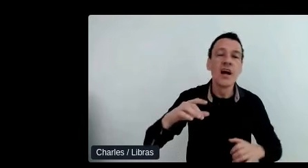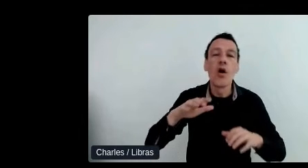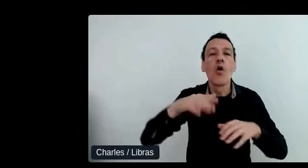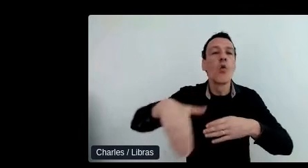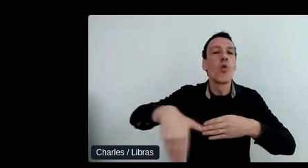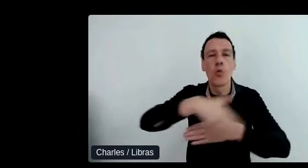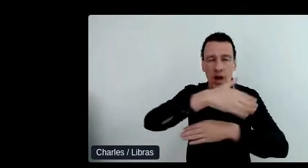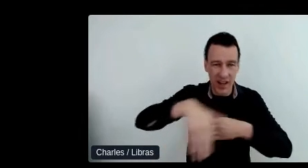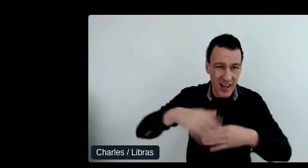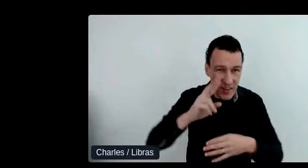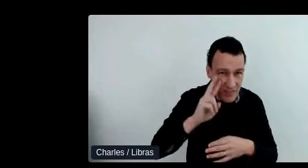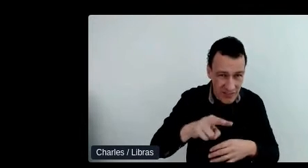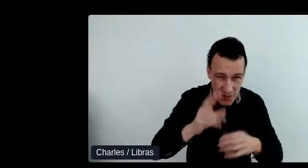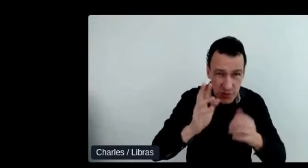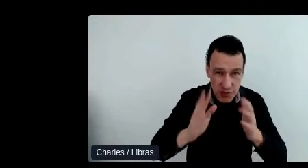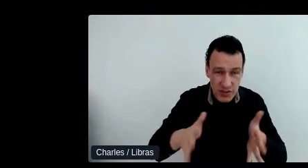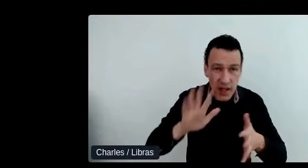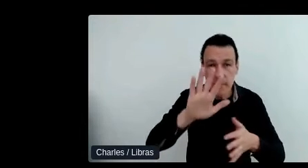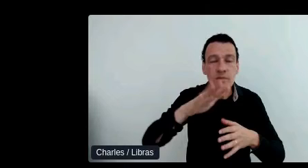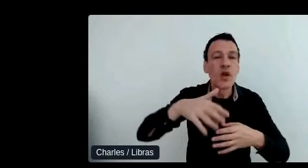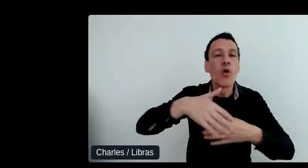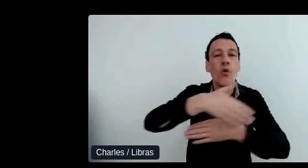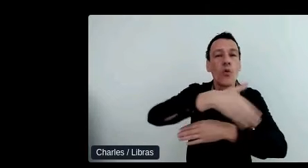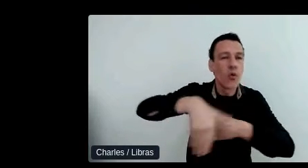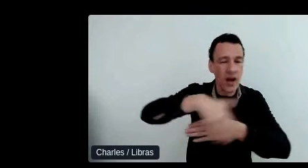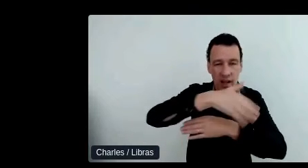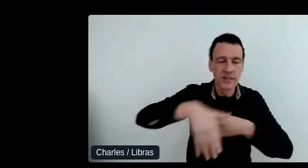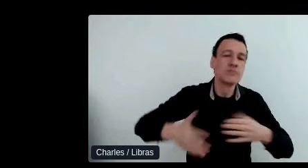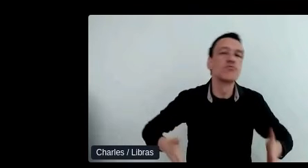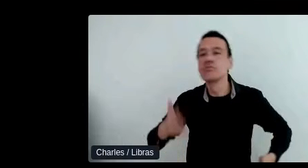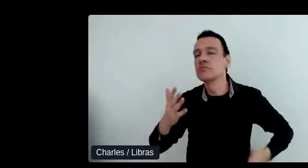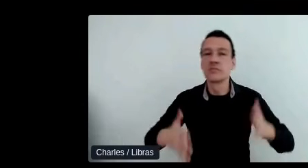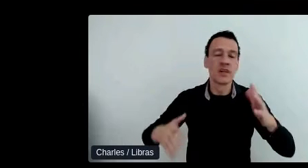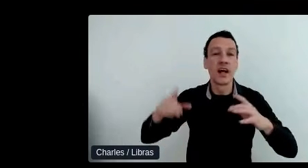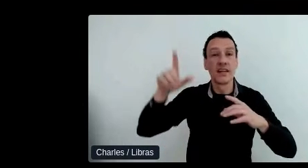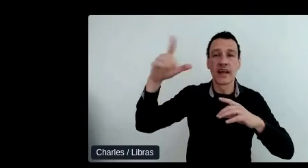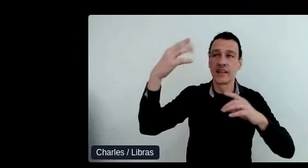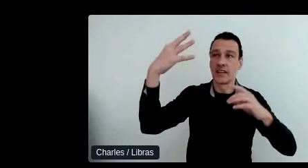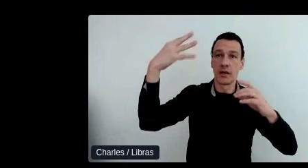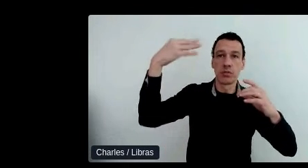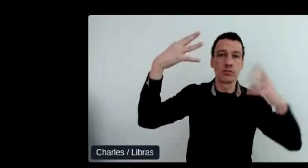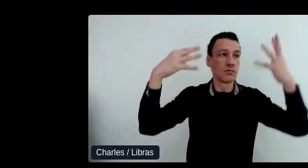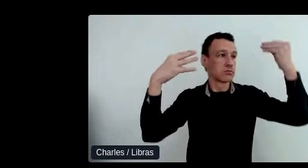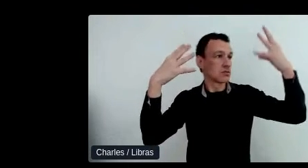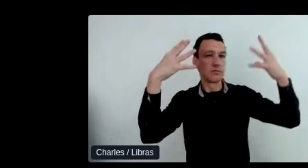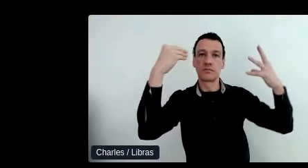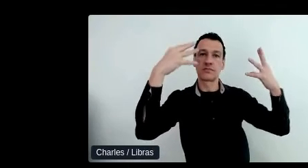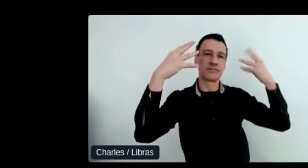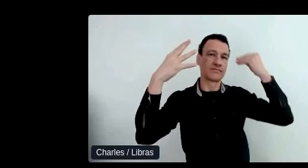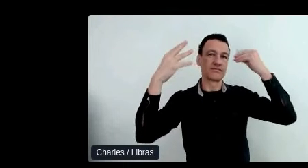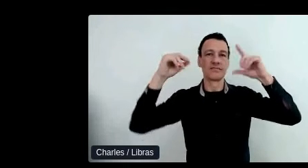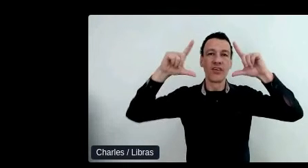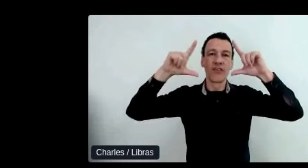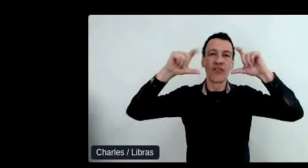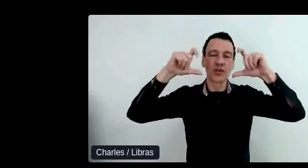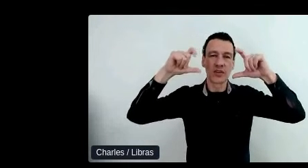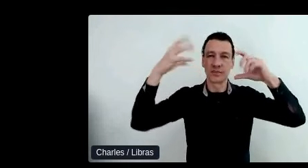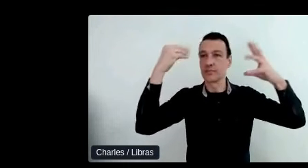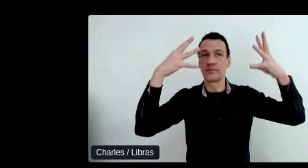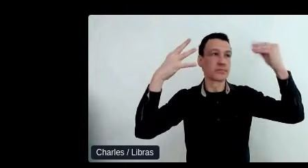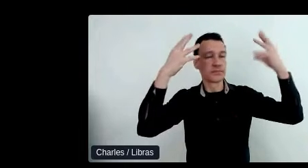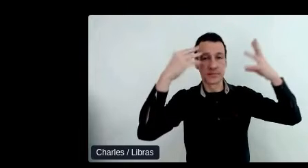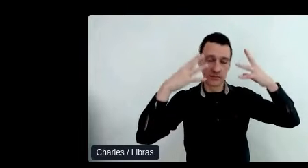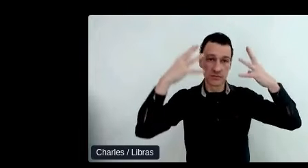rua, e esses algoritmos também são bem perigosos, dependendo da maneira de como os dados são imputados ali, sem